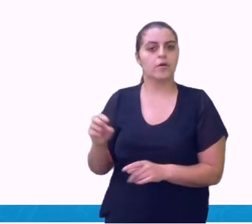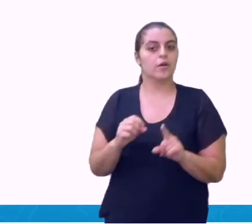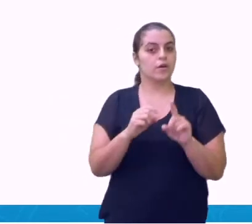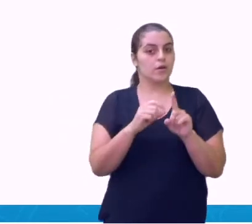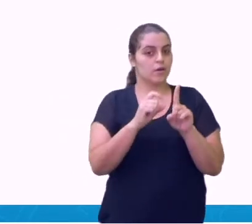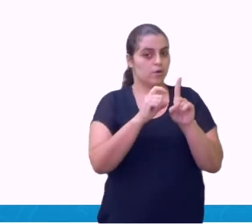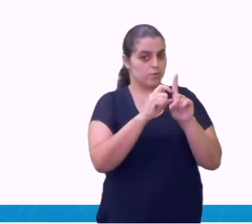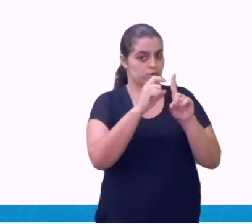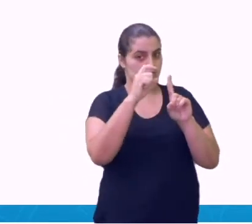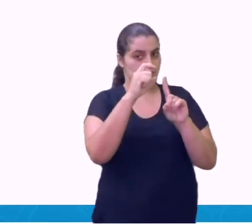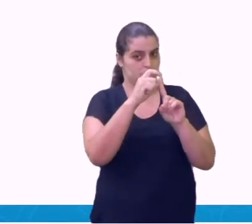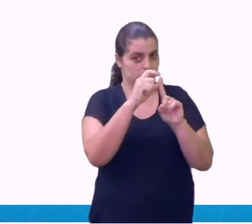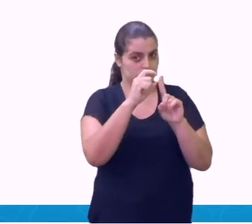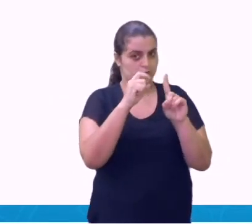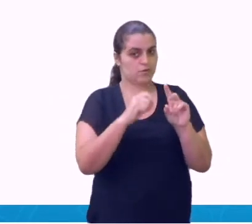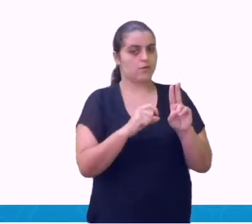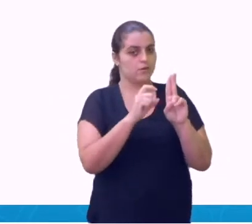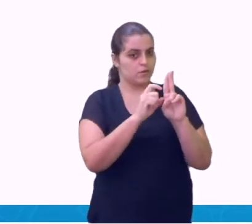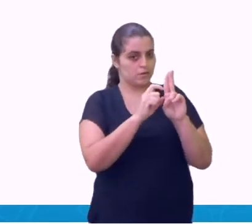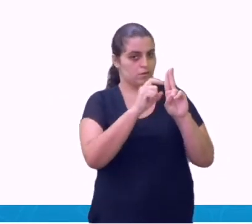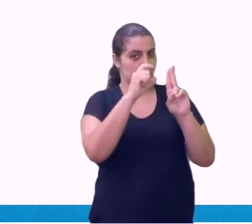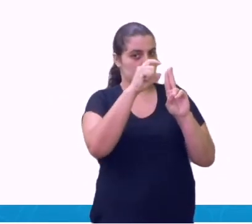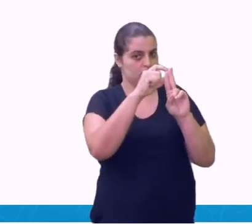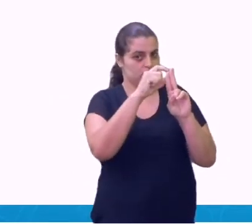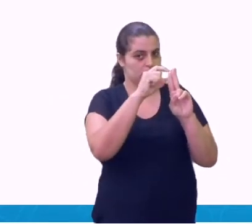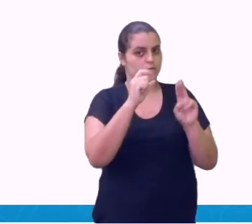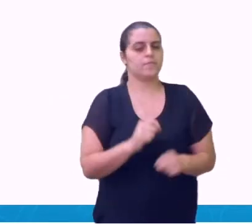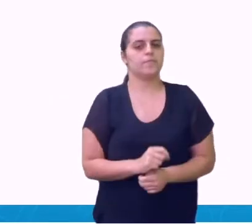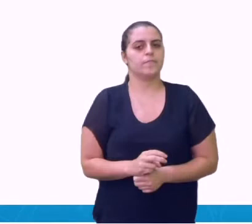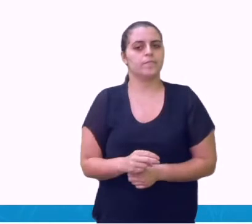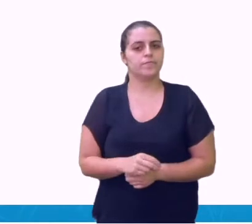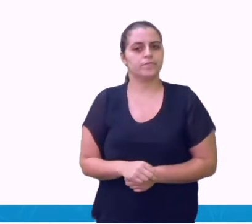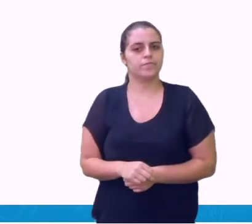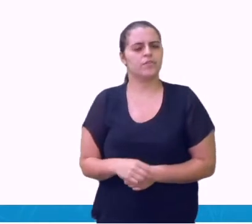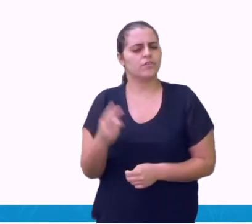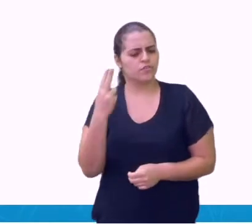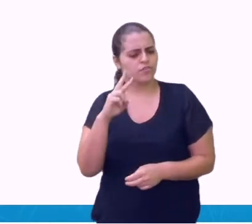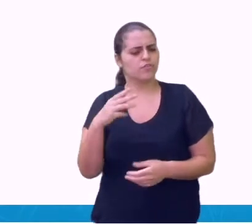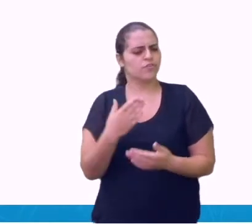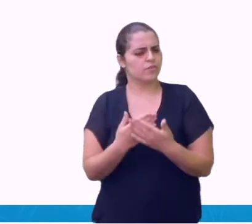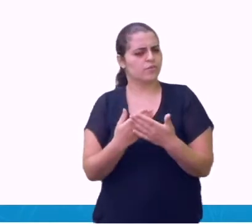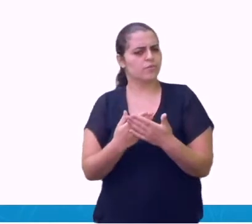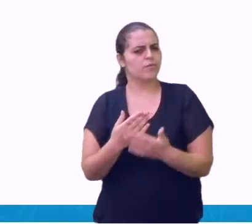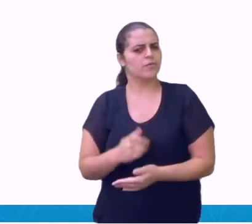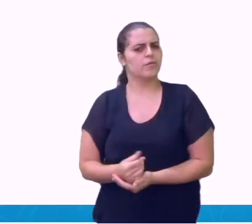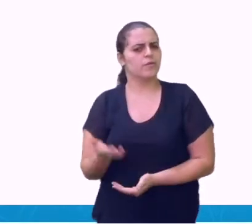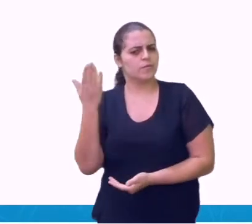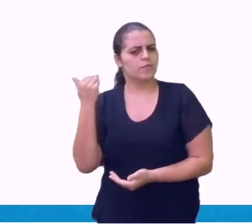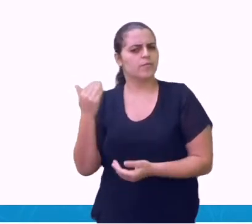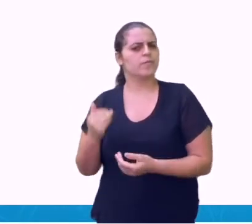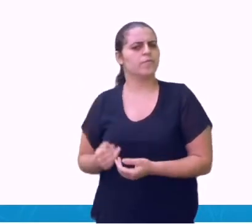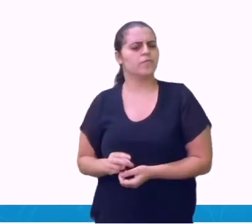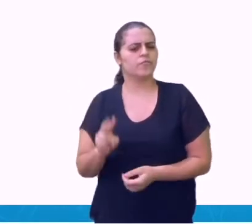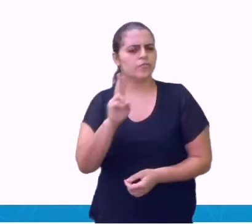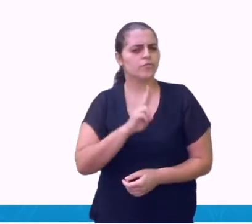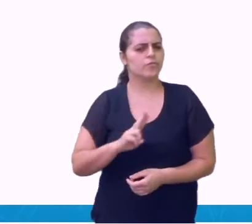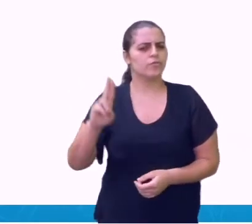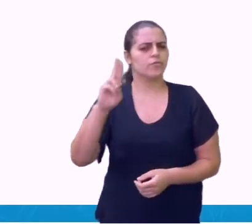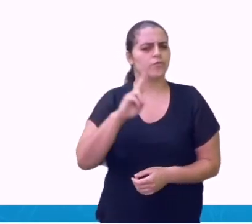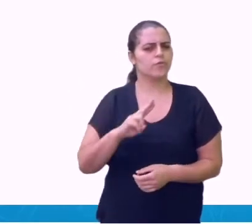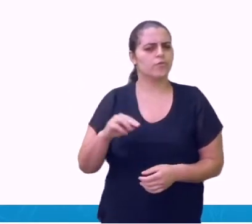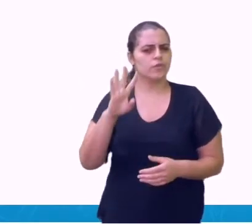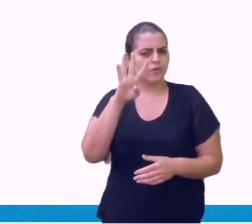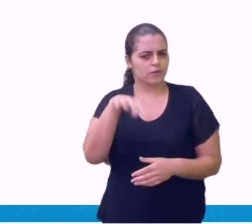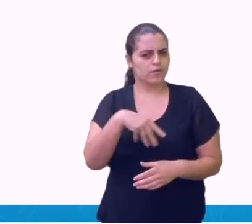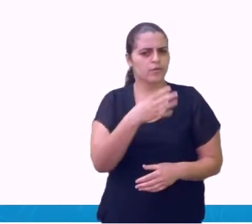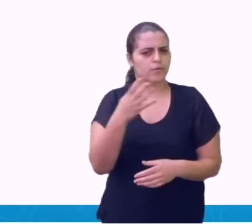unidade e a dezena, que nós também já estudamos. Porque se nós utilizarmos o quadro valor